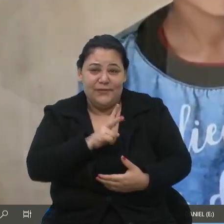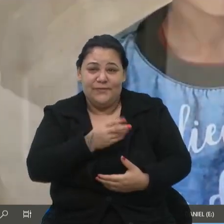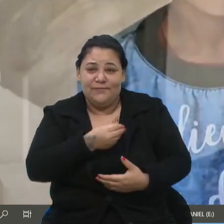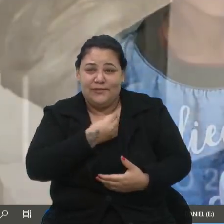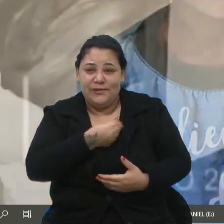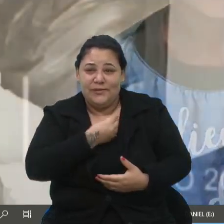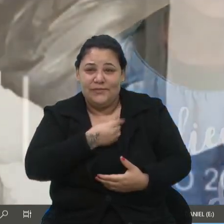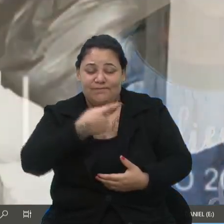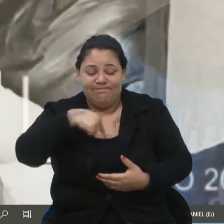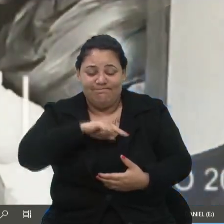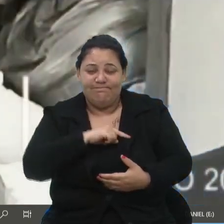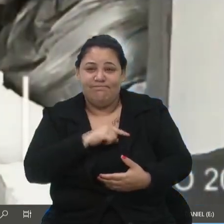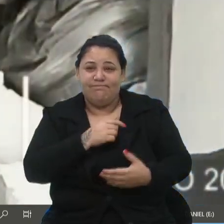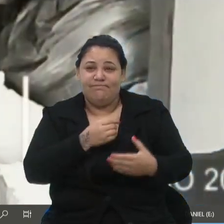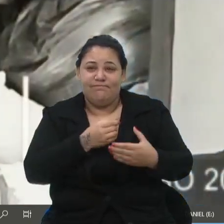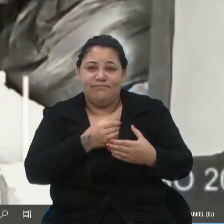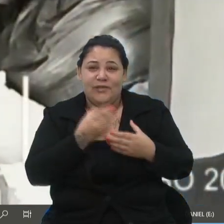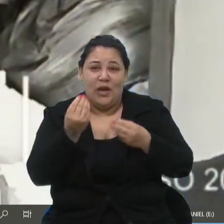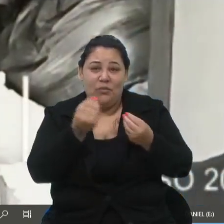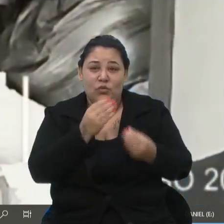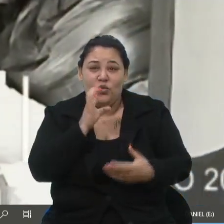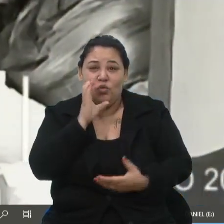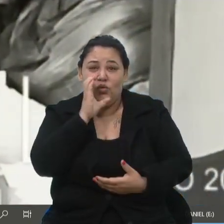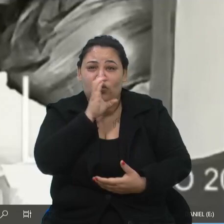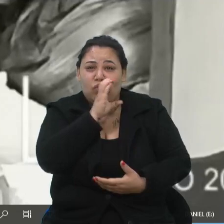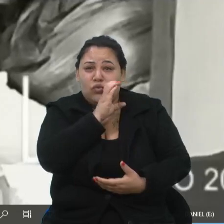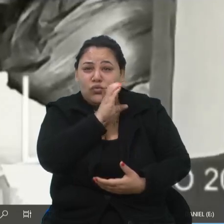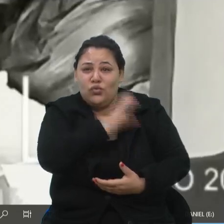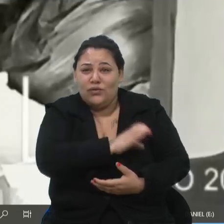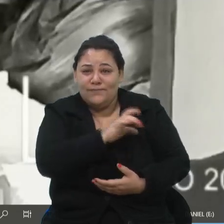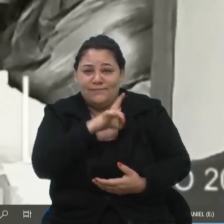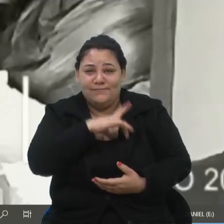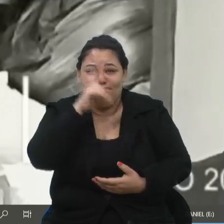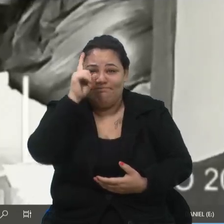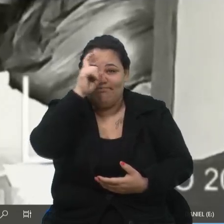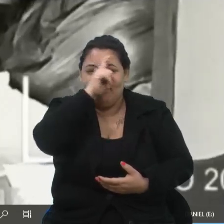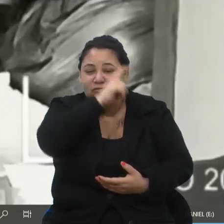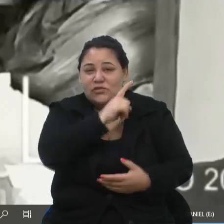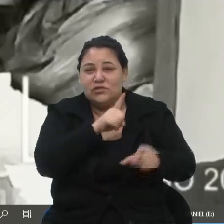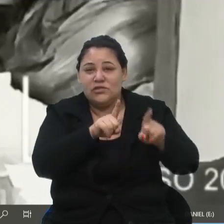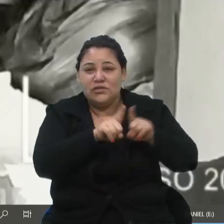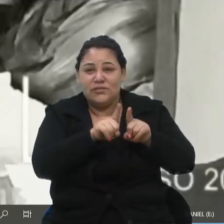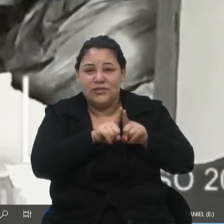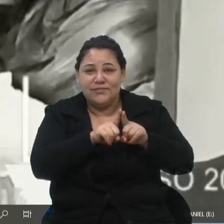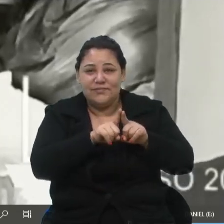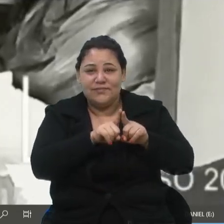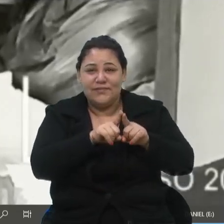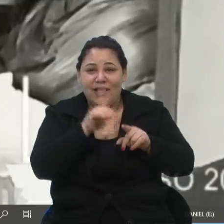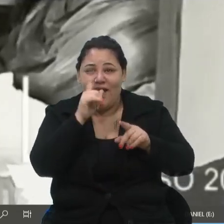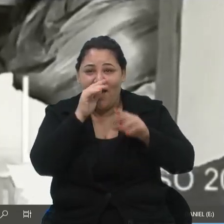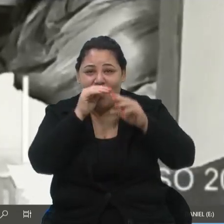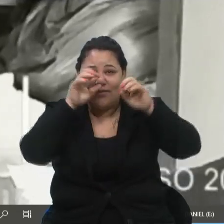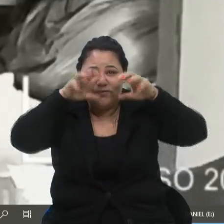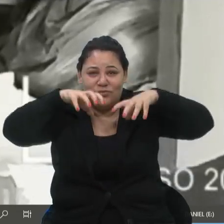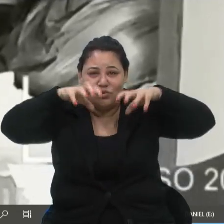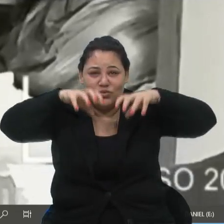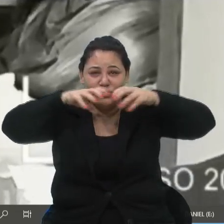vivemos, muito quente, com muita dificuldade, um lugar muito úmido, se chove aqui